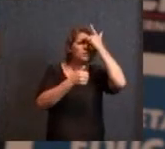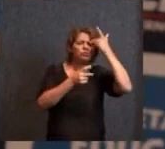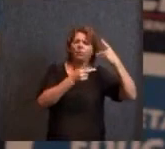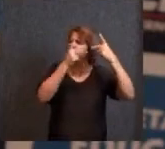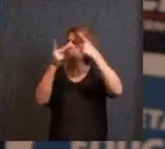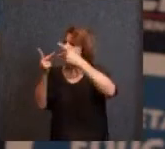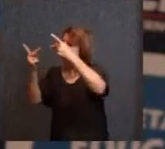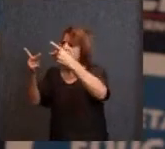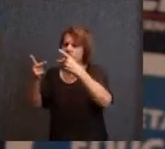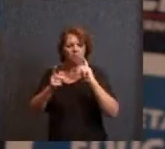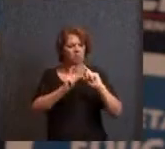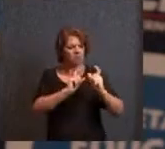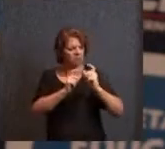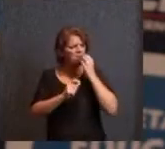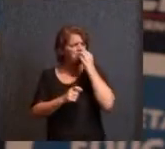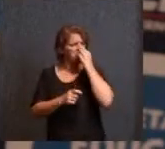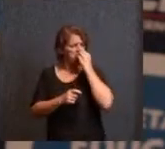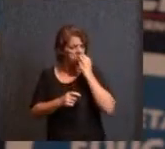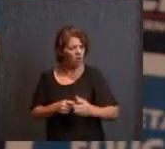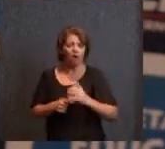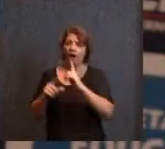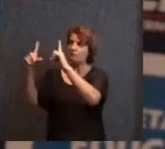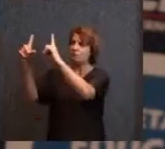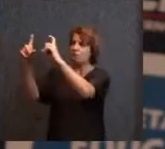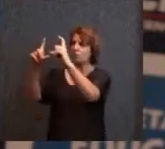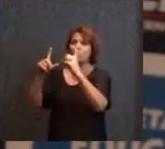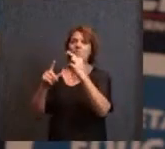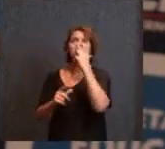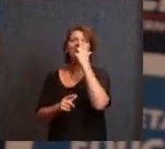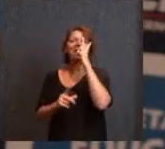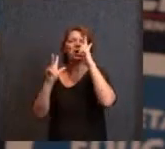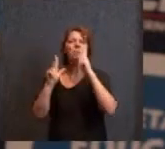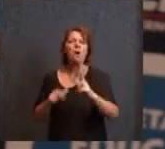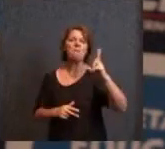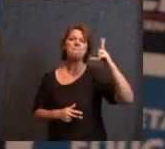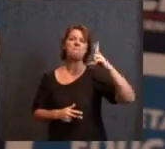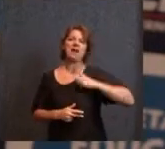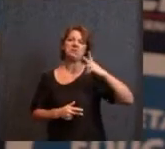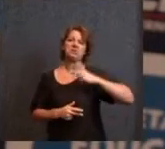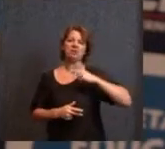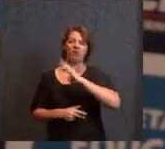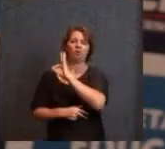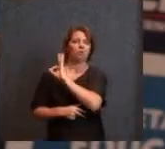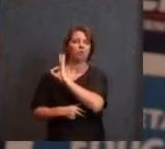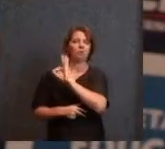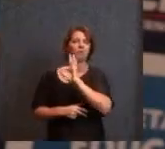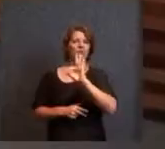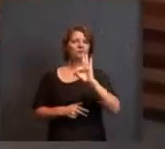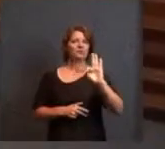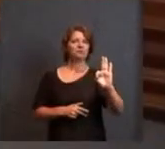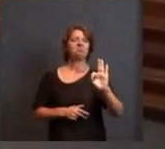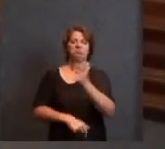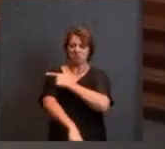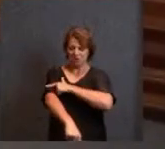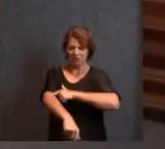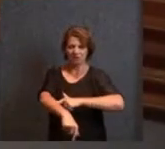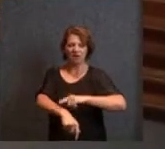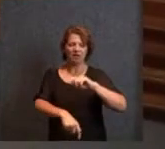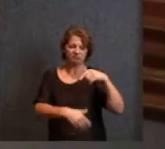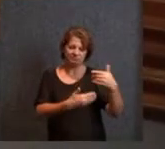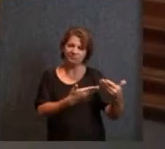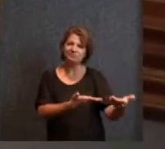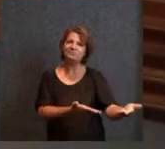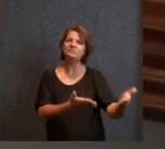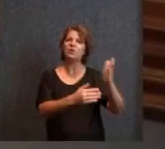uma ontem comigo, eu pensei que essa foto era de uma escola particular. Se essa foto é de uma escola que tem dignidade, de um prefeito